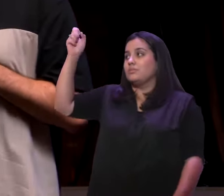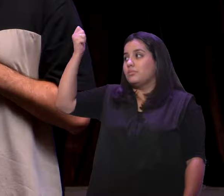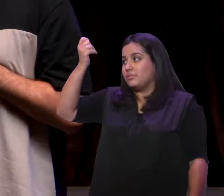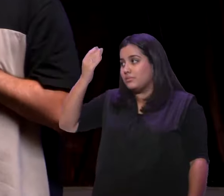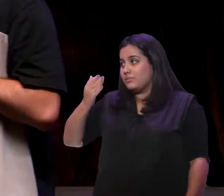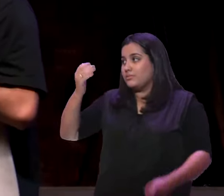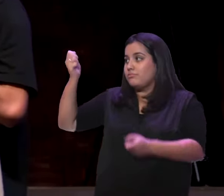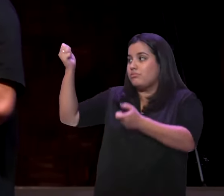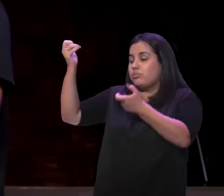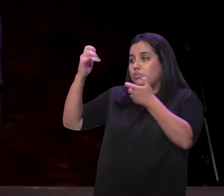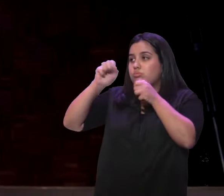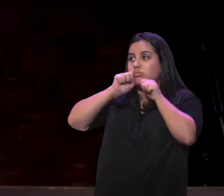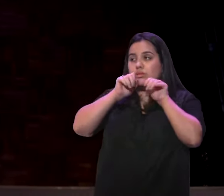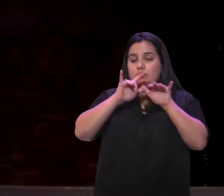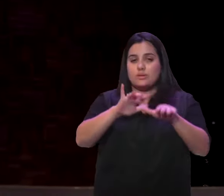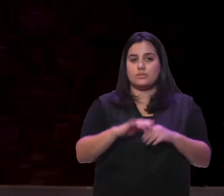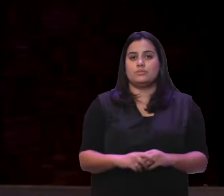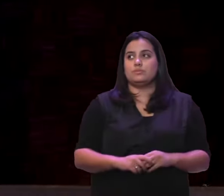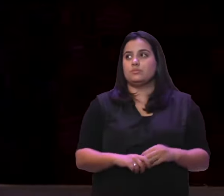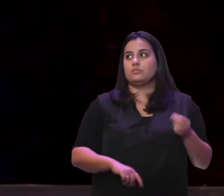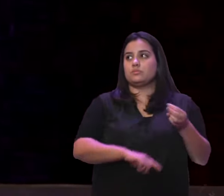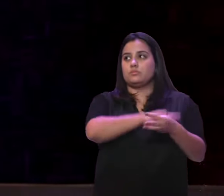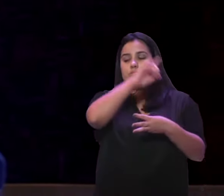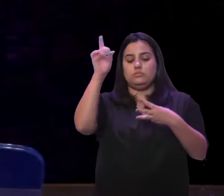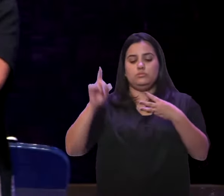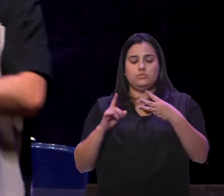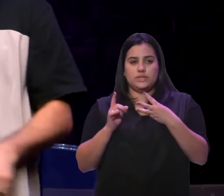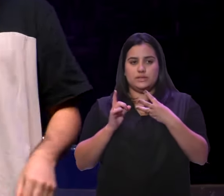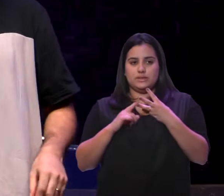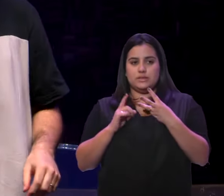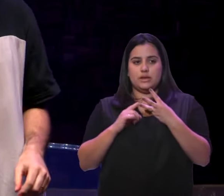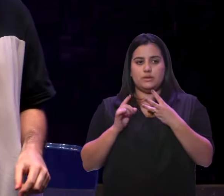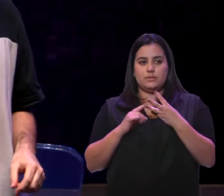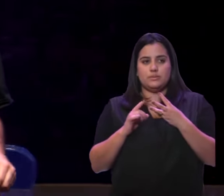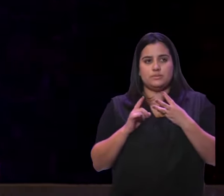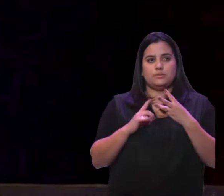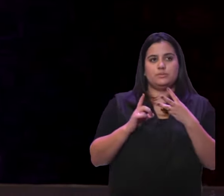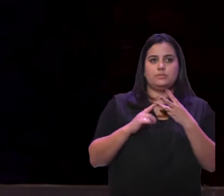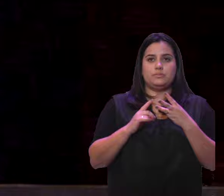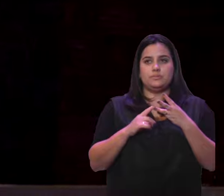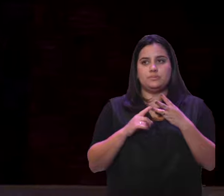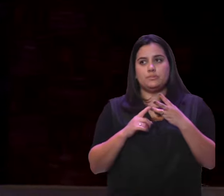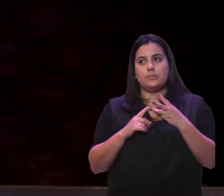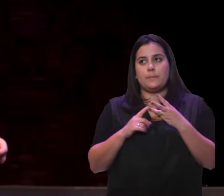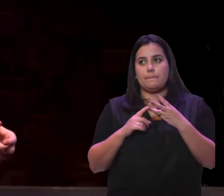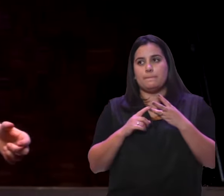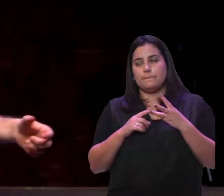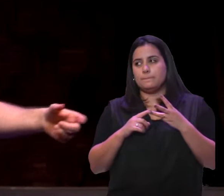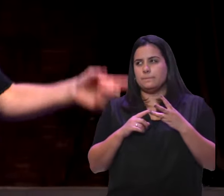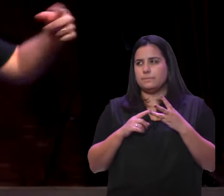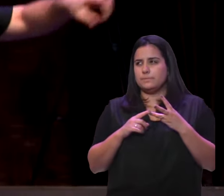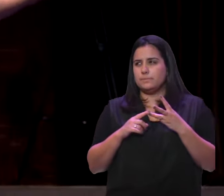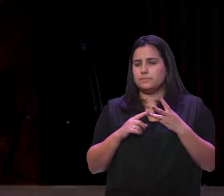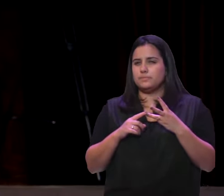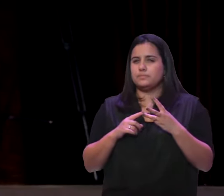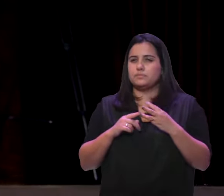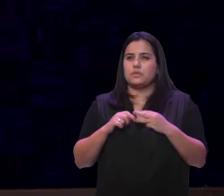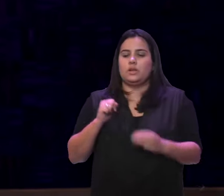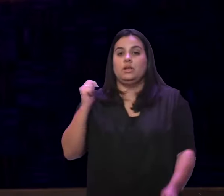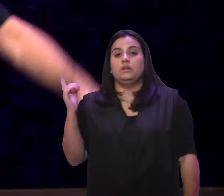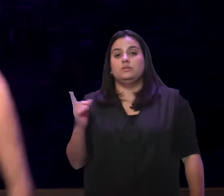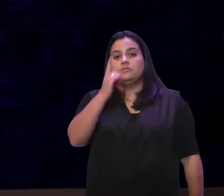abençoa. Terceira lição que esse texto nos traz. Depois que Davi fica